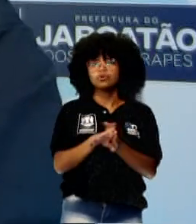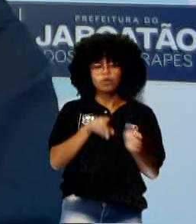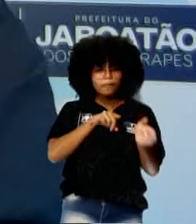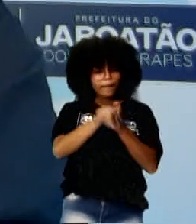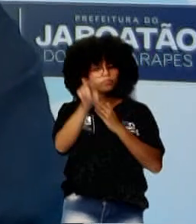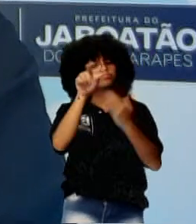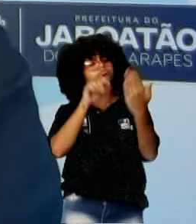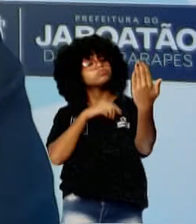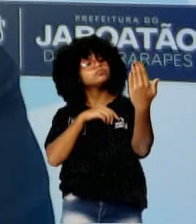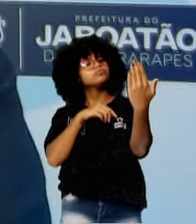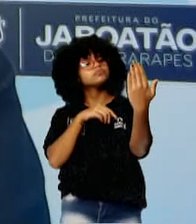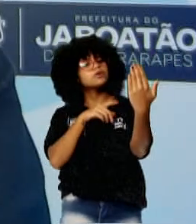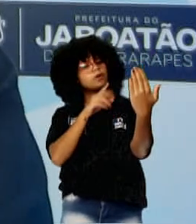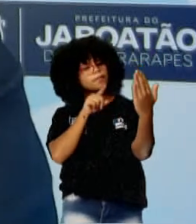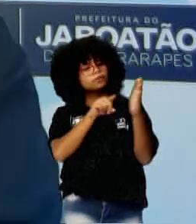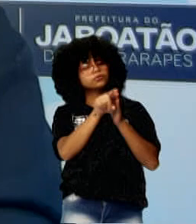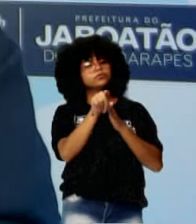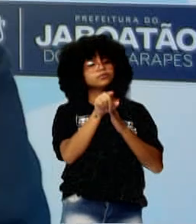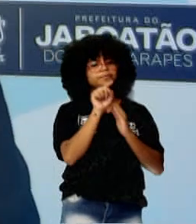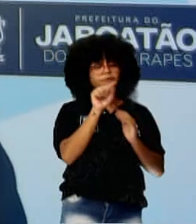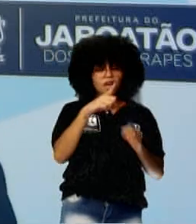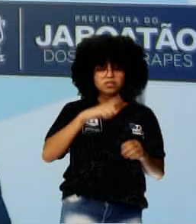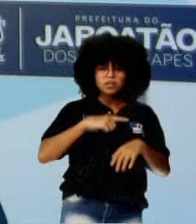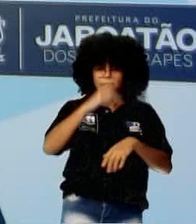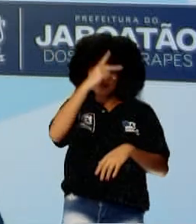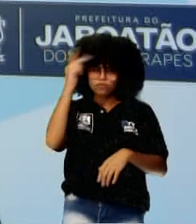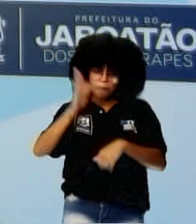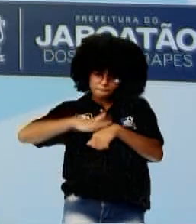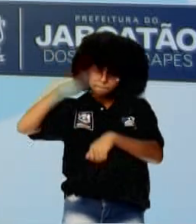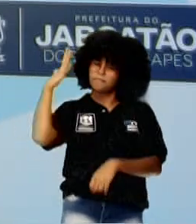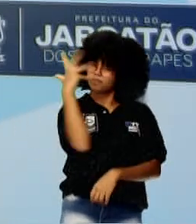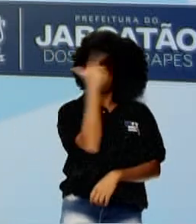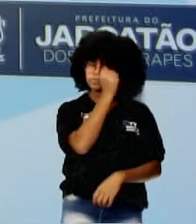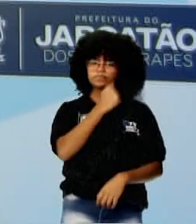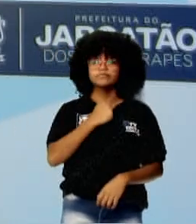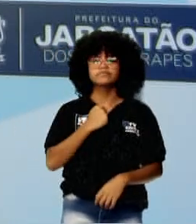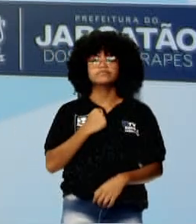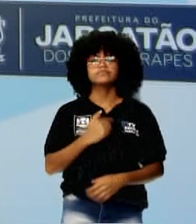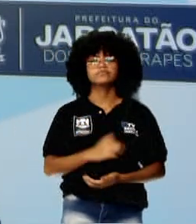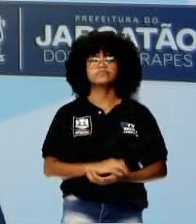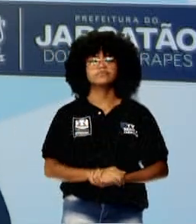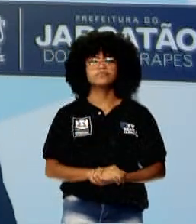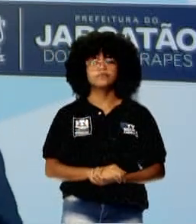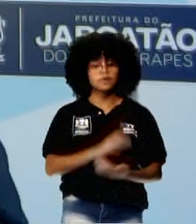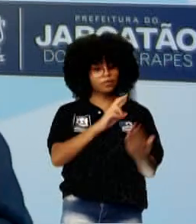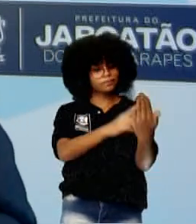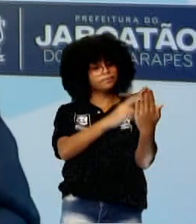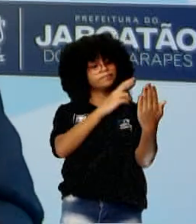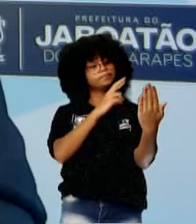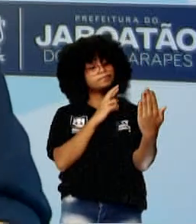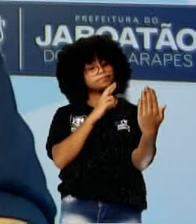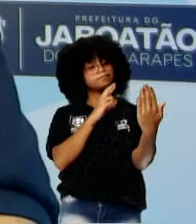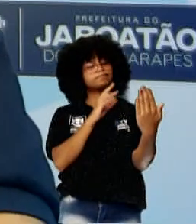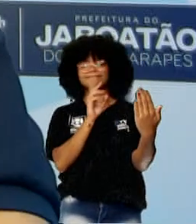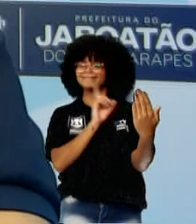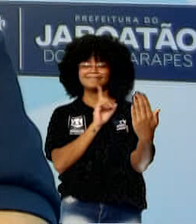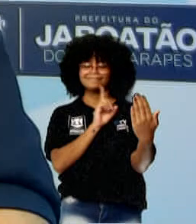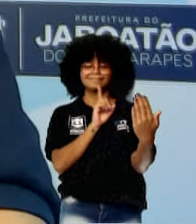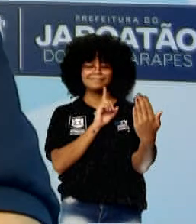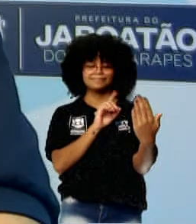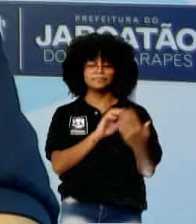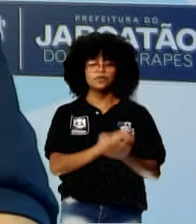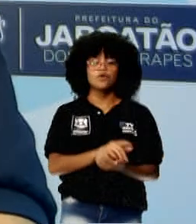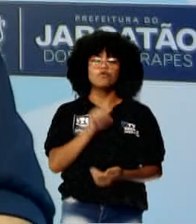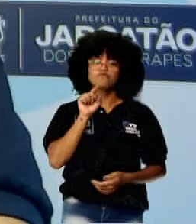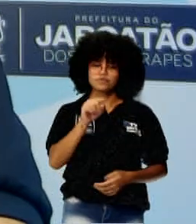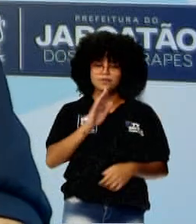perguntou: espelho, espelho meu, existe alguém mais bela do que eu? E o espelho respondeu: não, minha rainha,